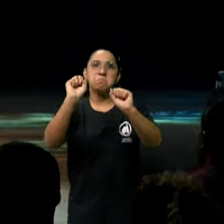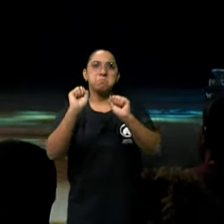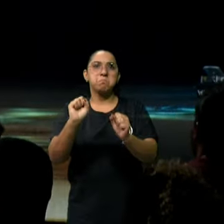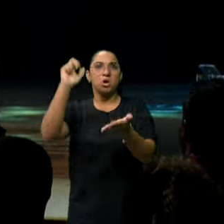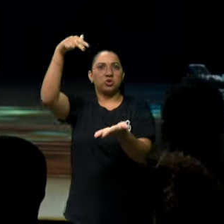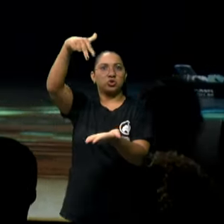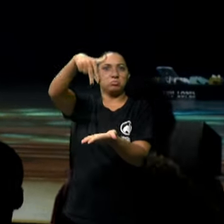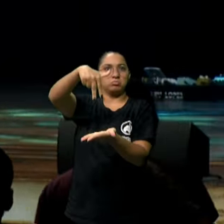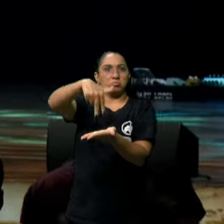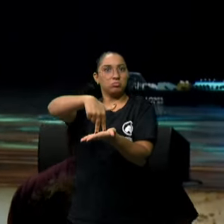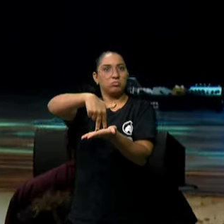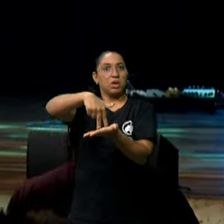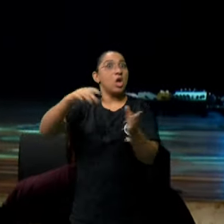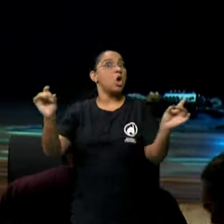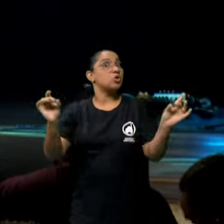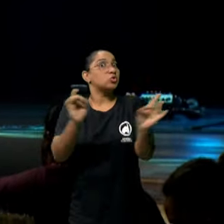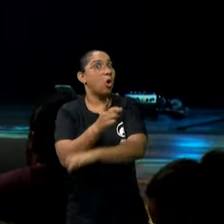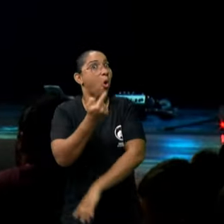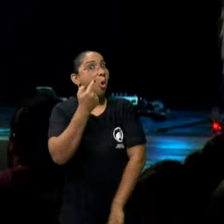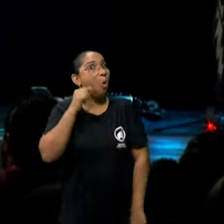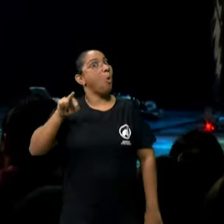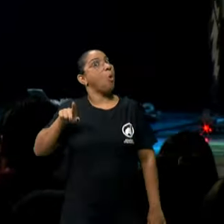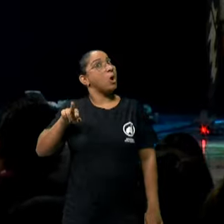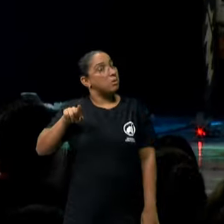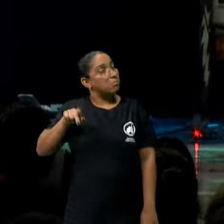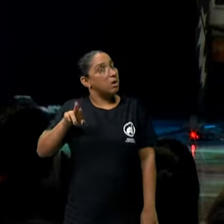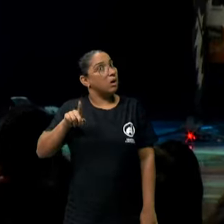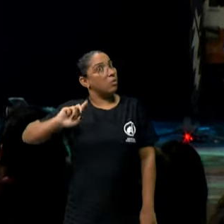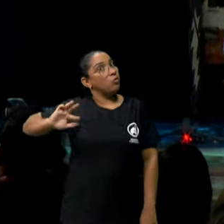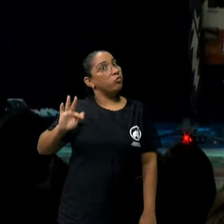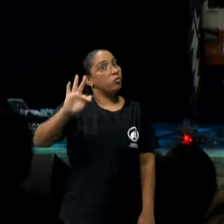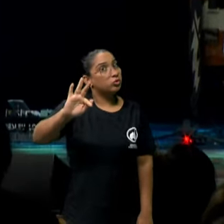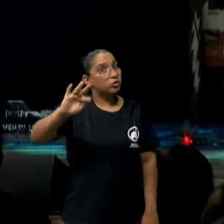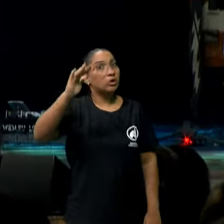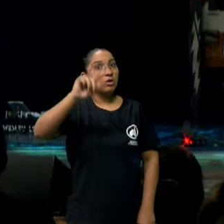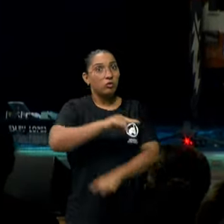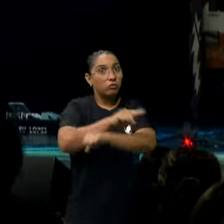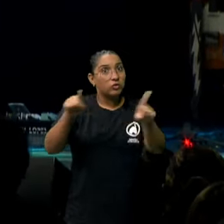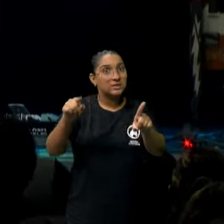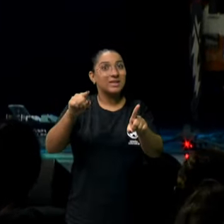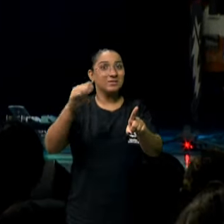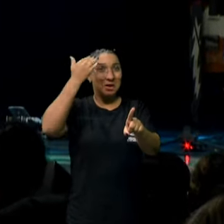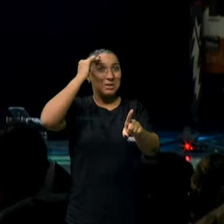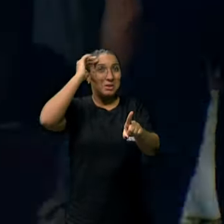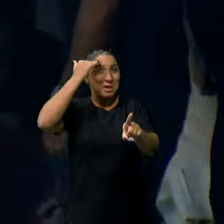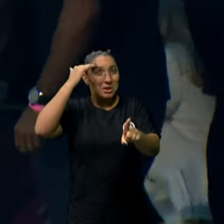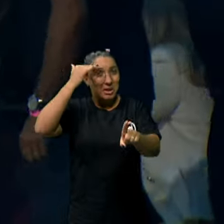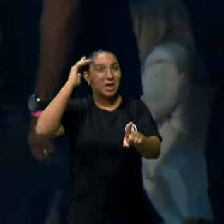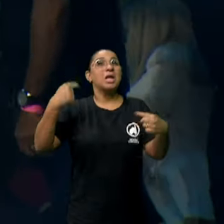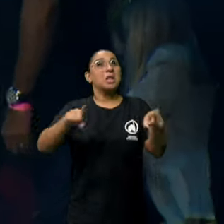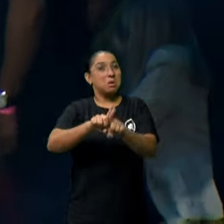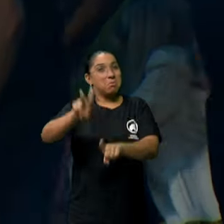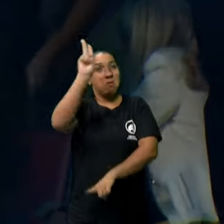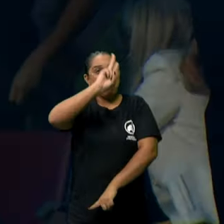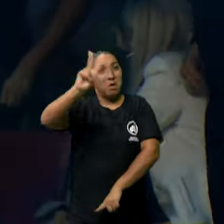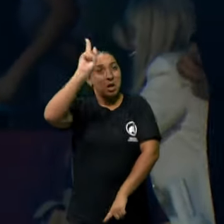é um ano dentro de 20 anos você vai lembrar todavia é o resto da sua vida